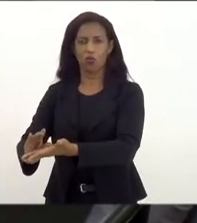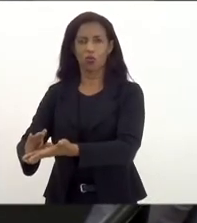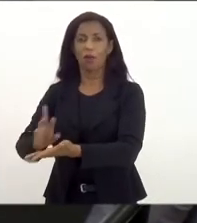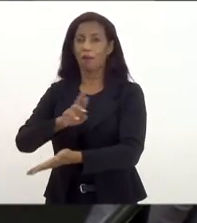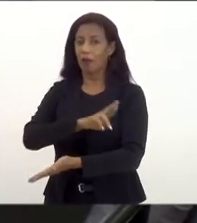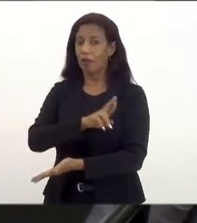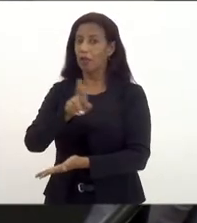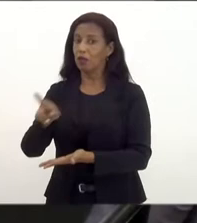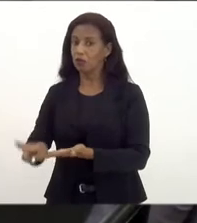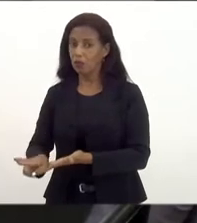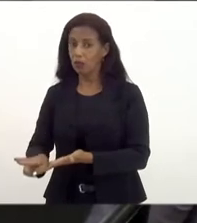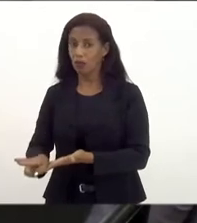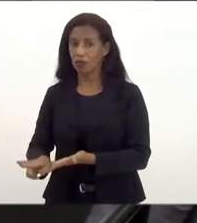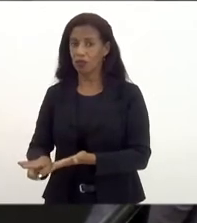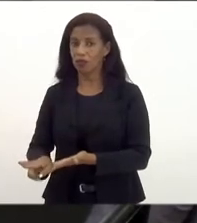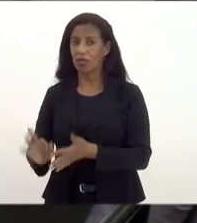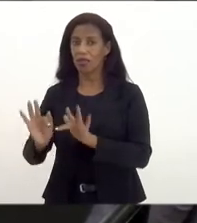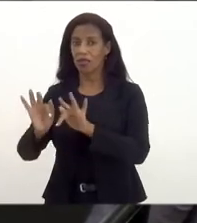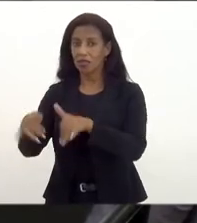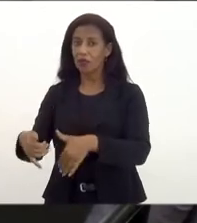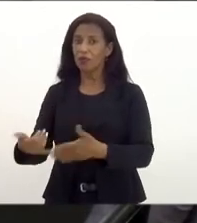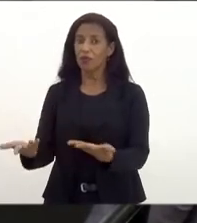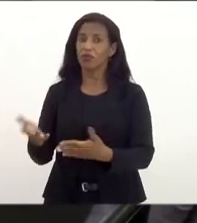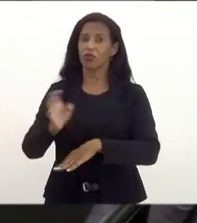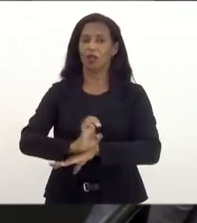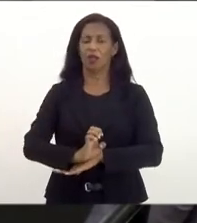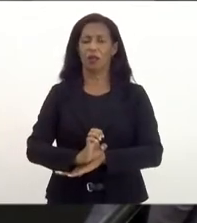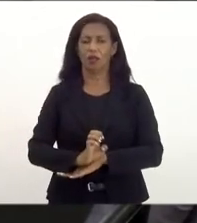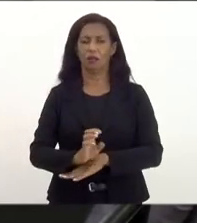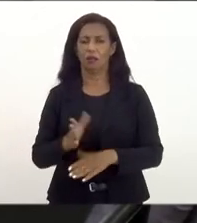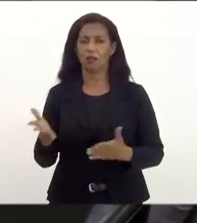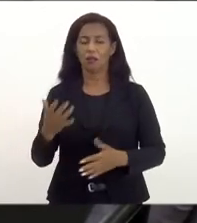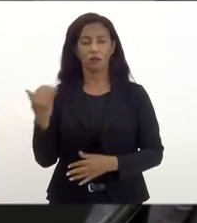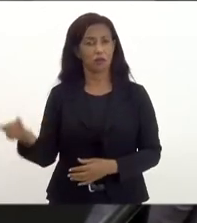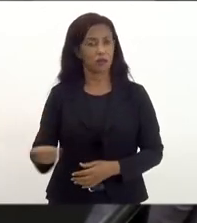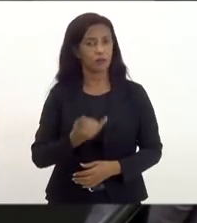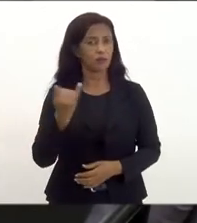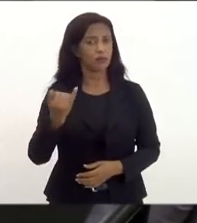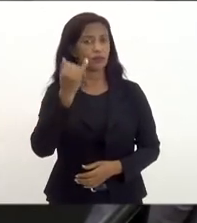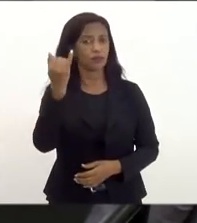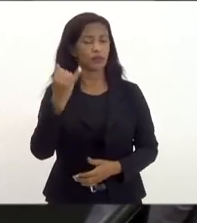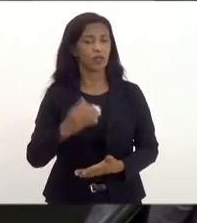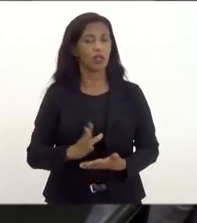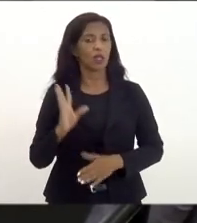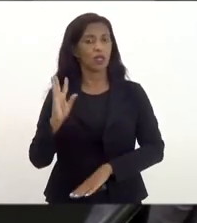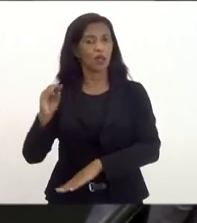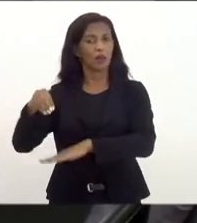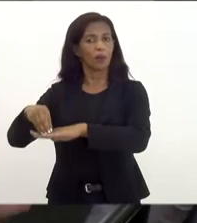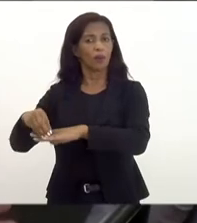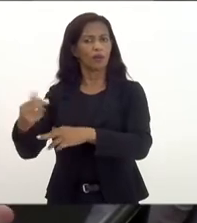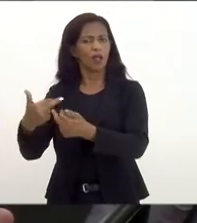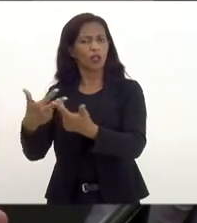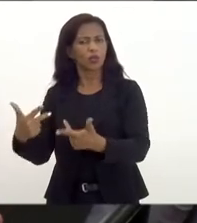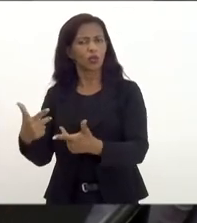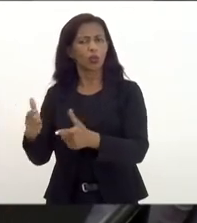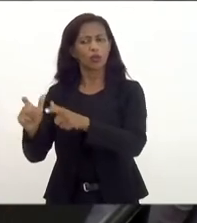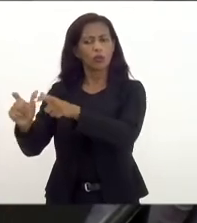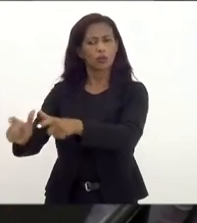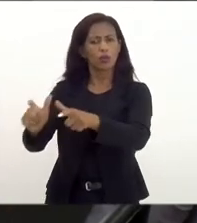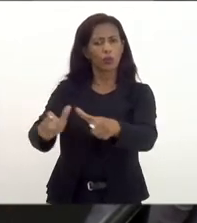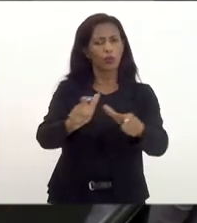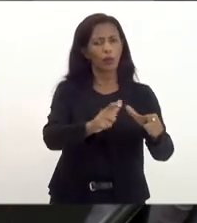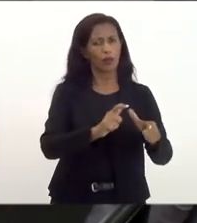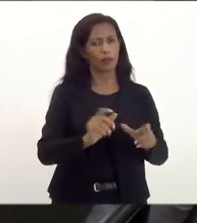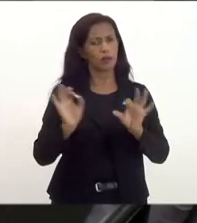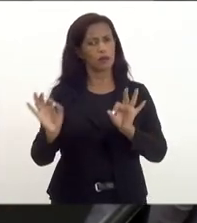isso em resultado para ele Esse é o fim do Estado então isso é muito importante que colocar as coisas no seu devido lugar